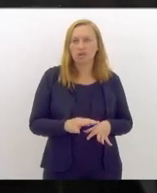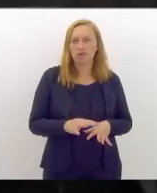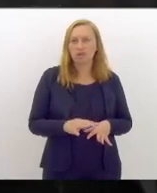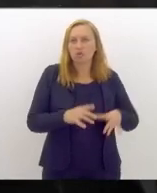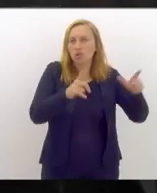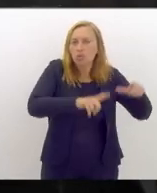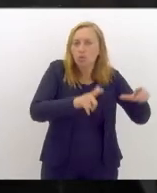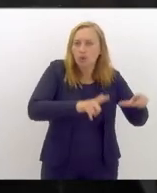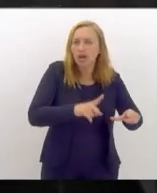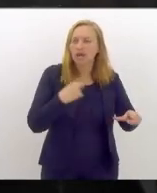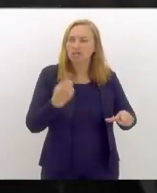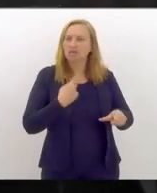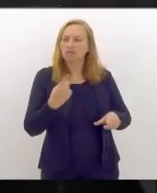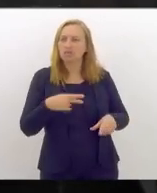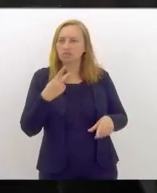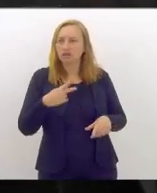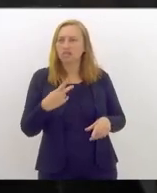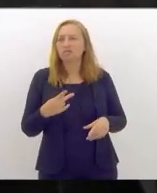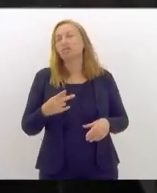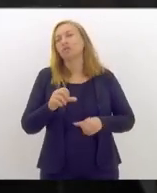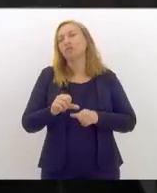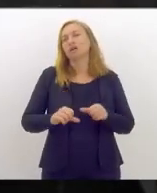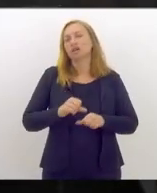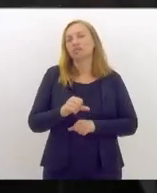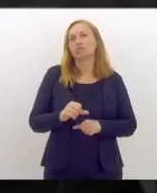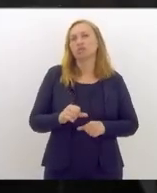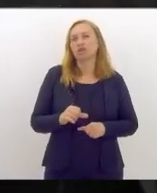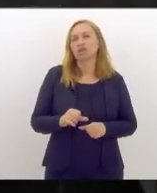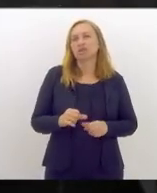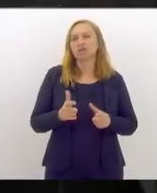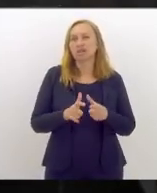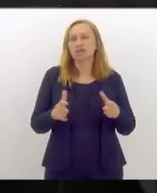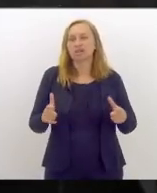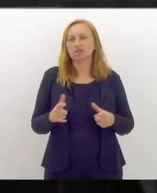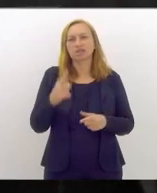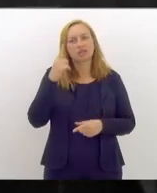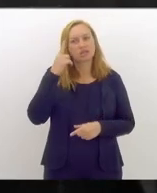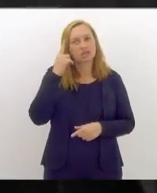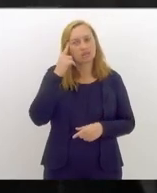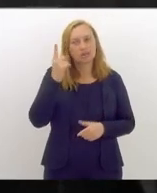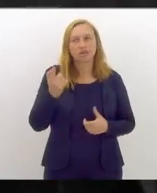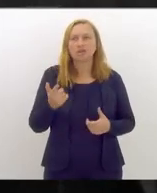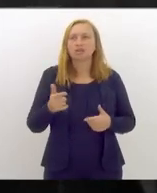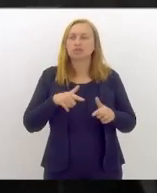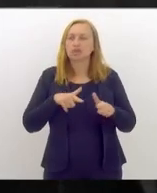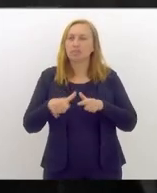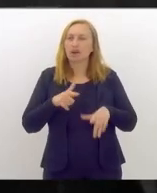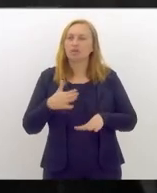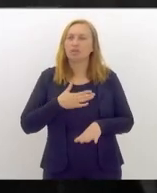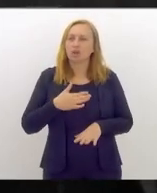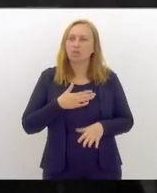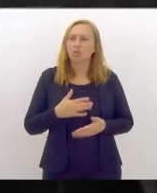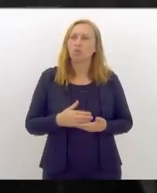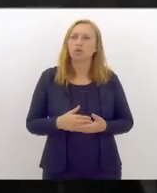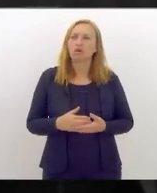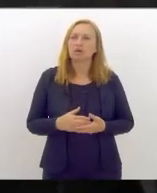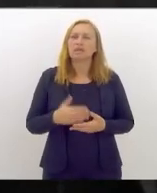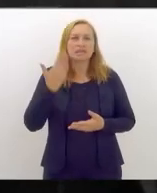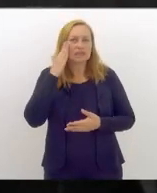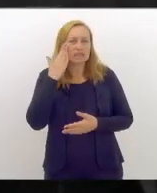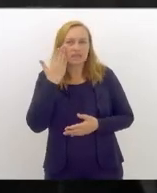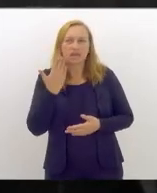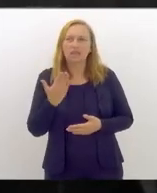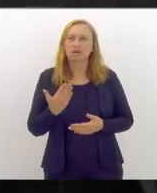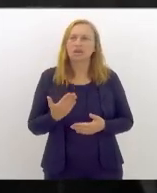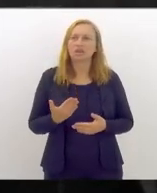E essa foi uma grande mudança de perspectiva assim no meu trabalho de tentar entender